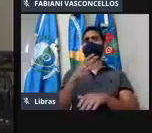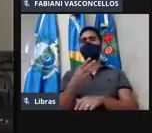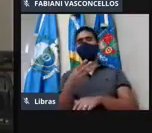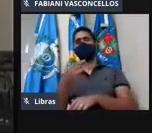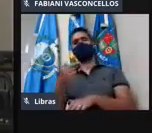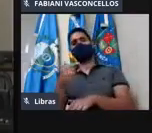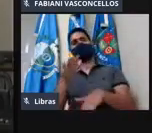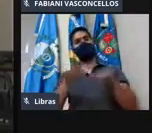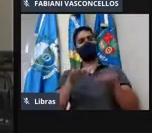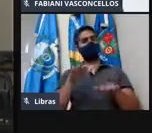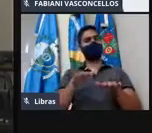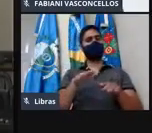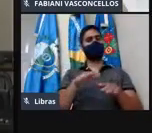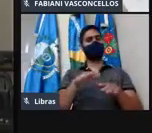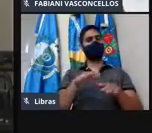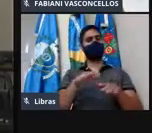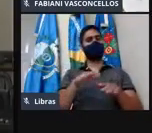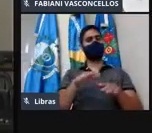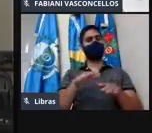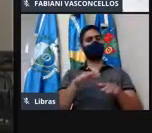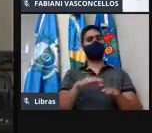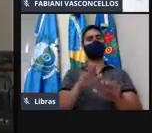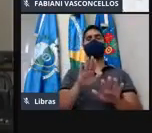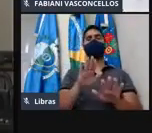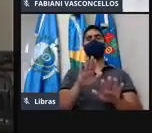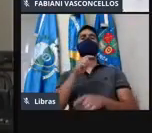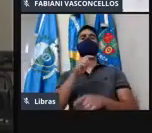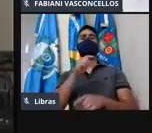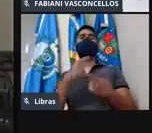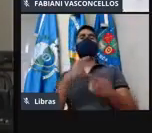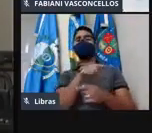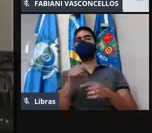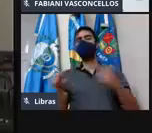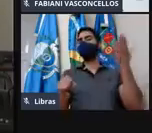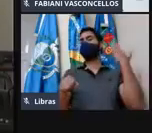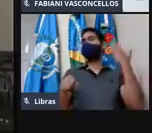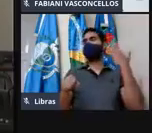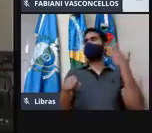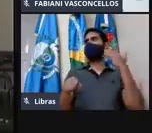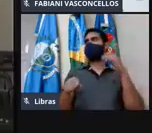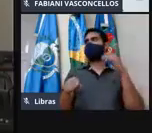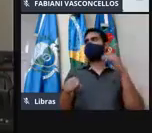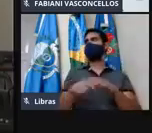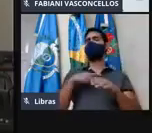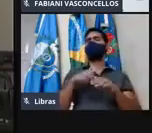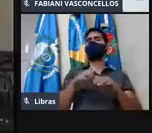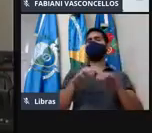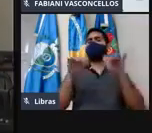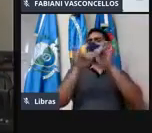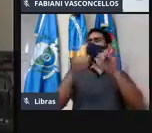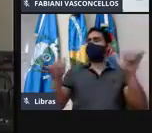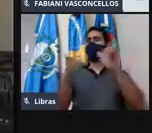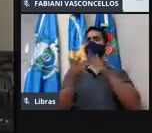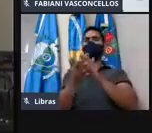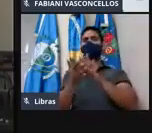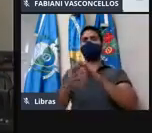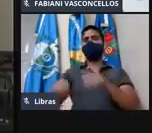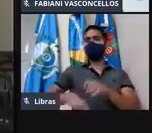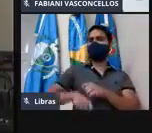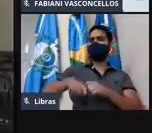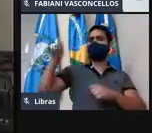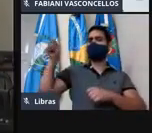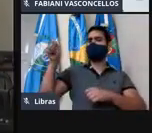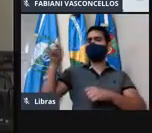7, mas o que aconteceu justamente por causa da semana passada, quando anunciaram o pagode da independência, bar aberto até tarde,